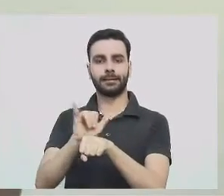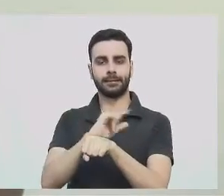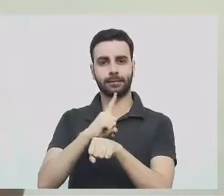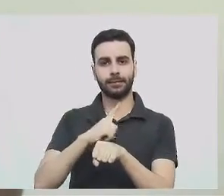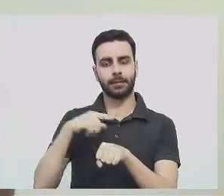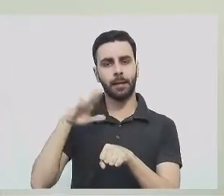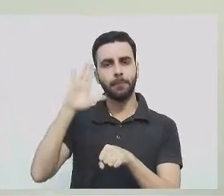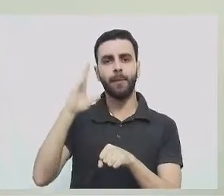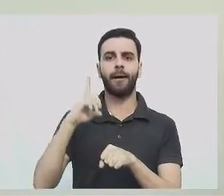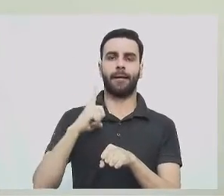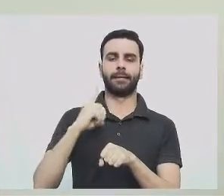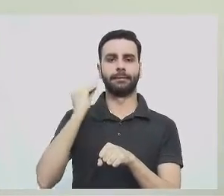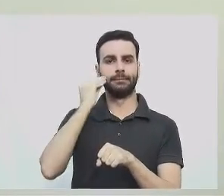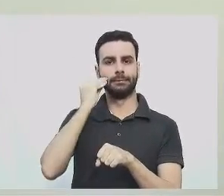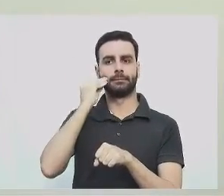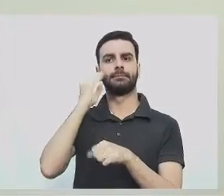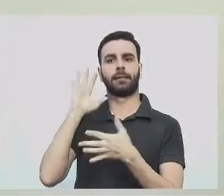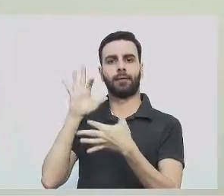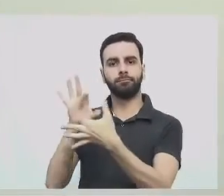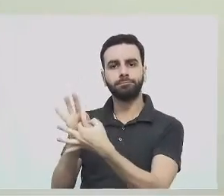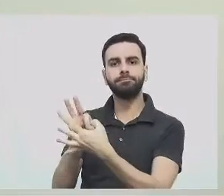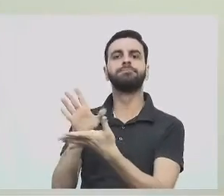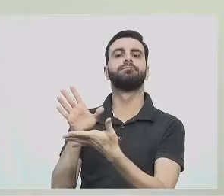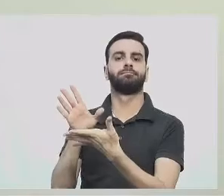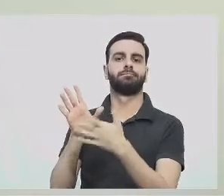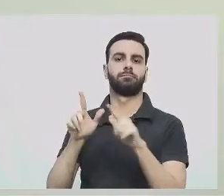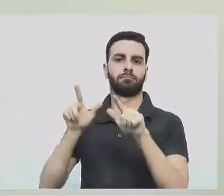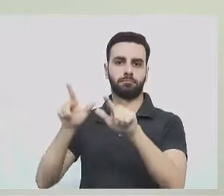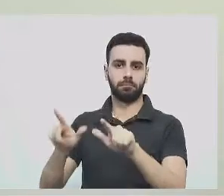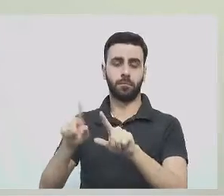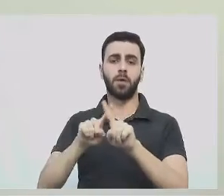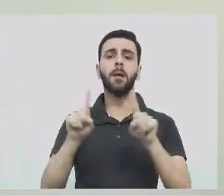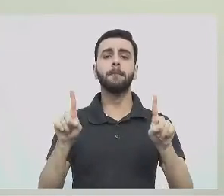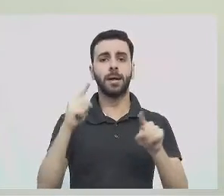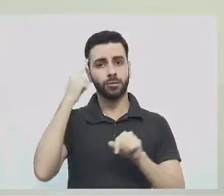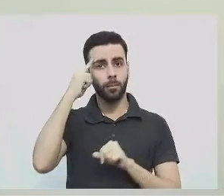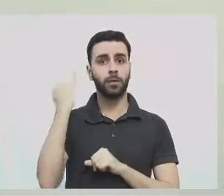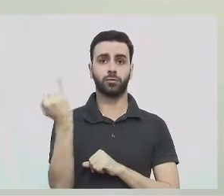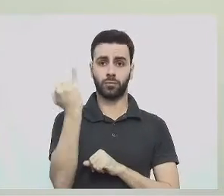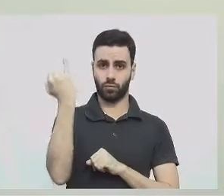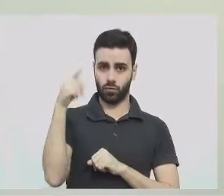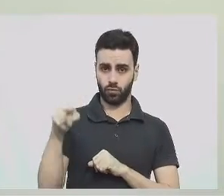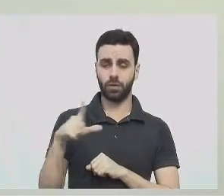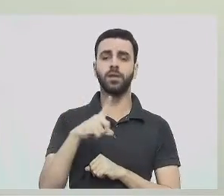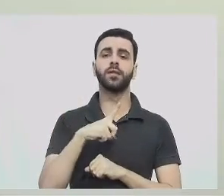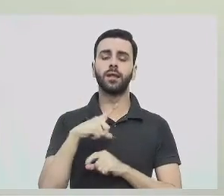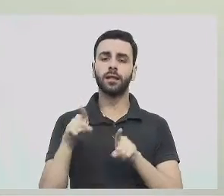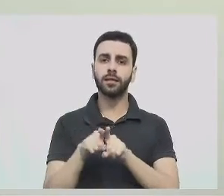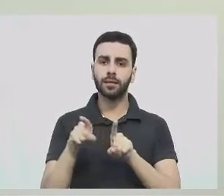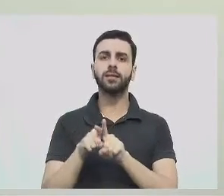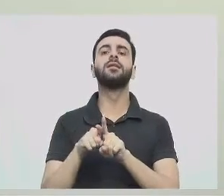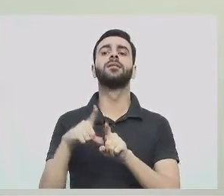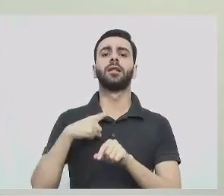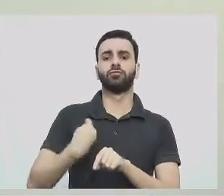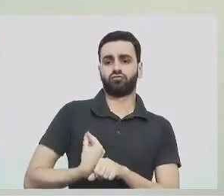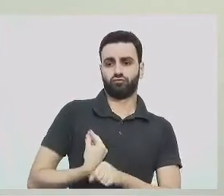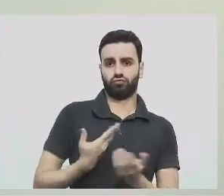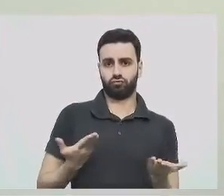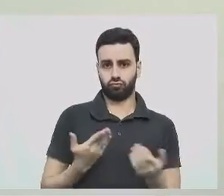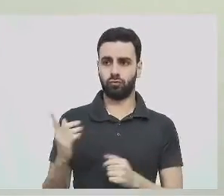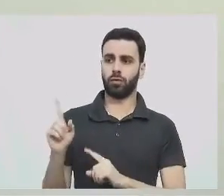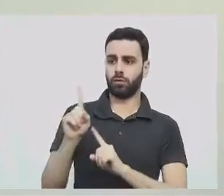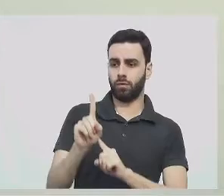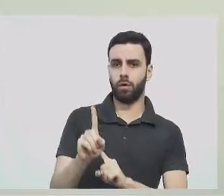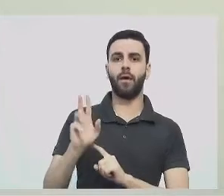mais personalista junto à direção da universidade, mas eu acho que tem todo um significado recebermos na casa